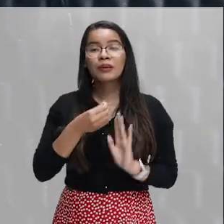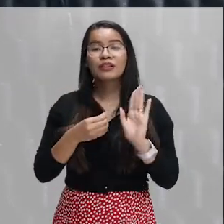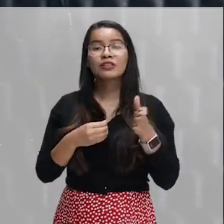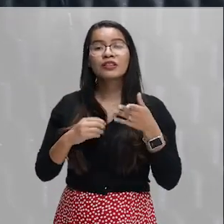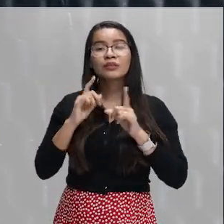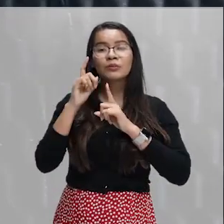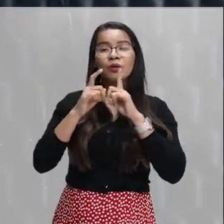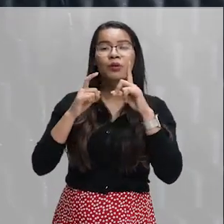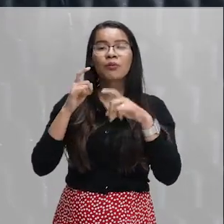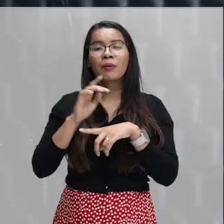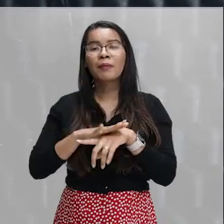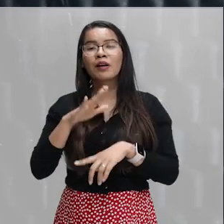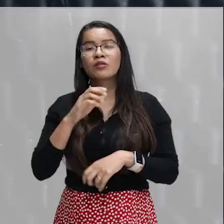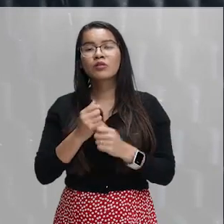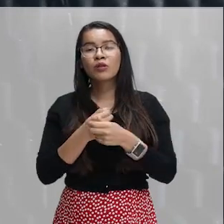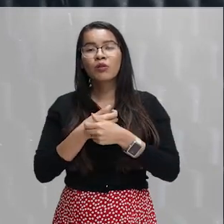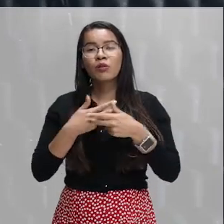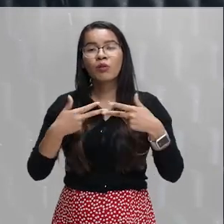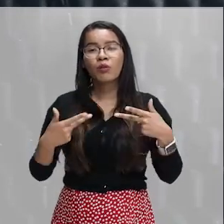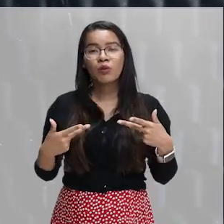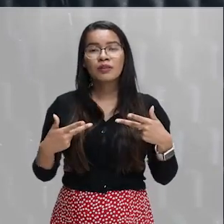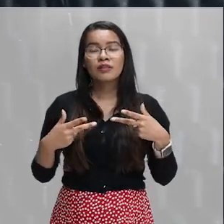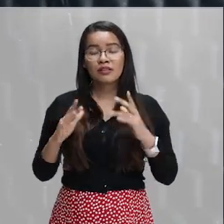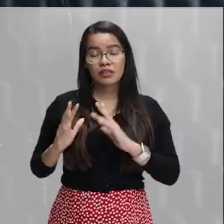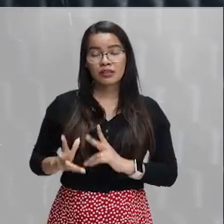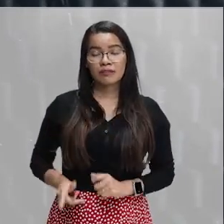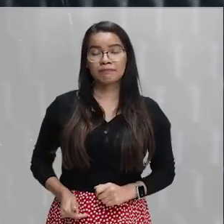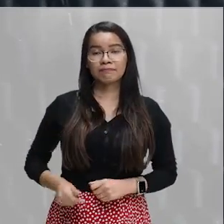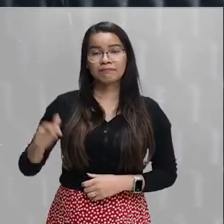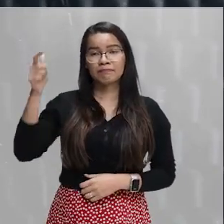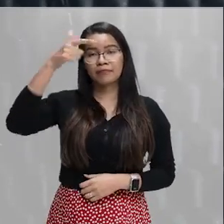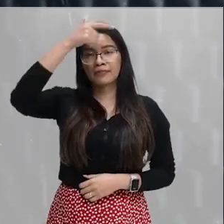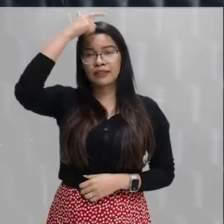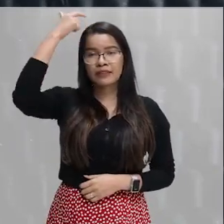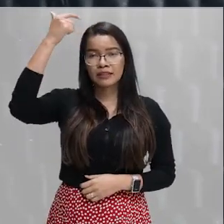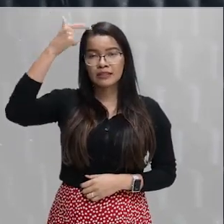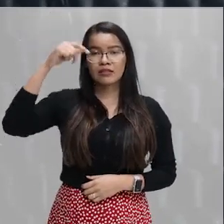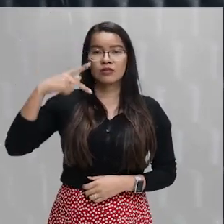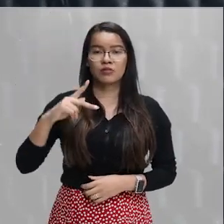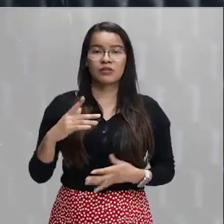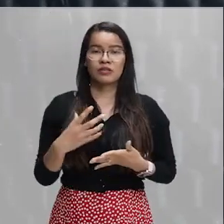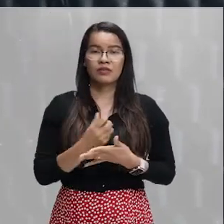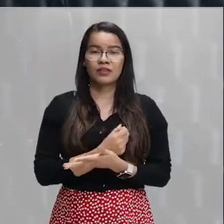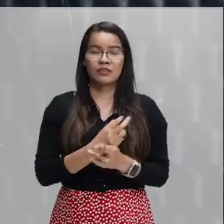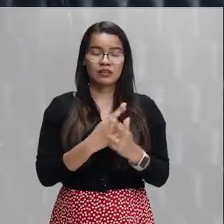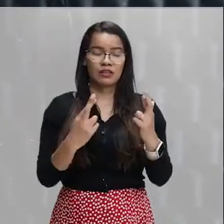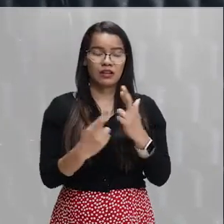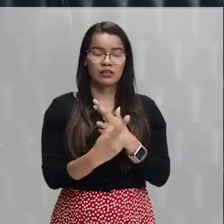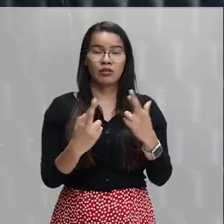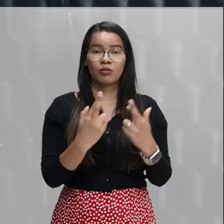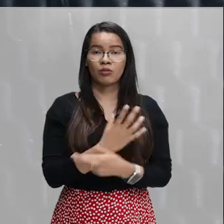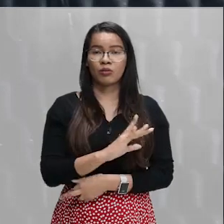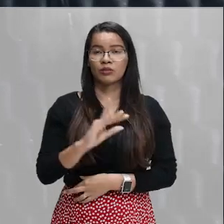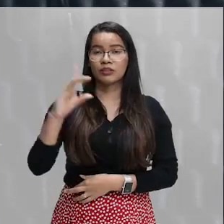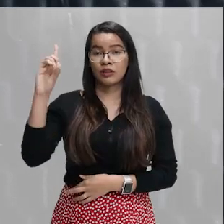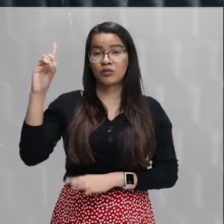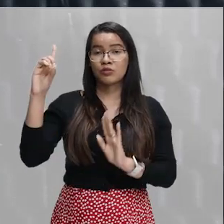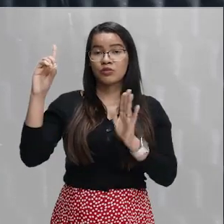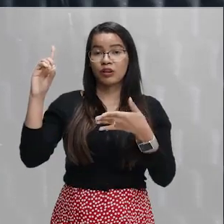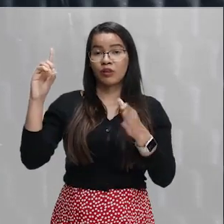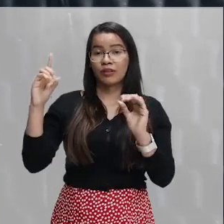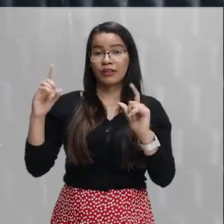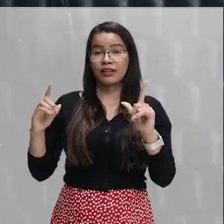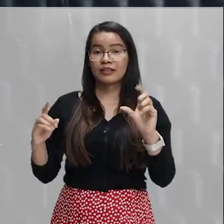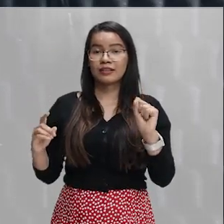mais com aquilo que é sacro, aquilo que é santo, a sua salvação, a sua relação com Deus. Enquanto o homem